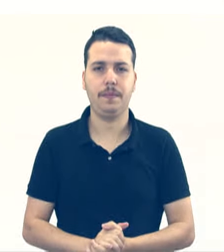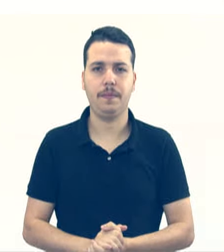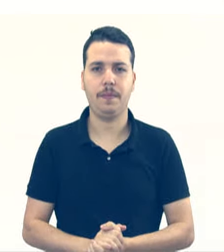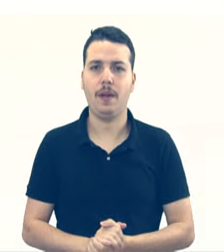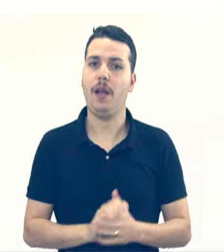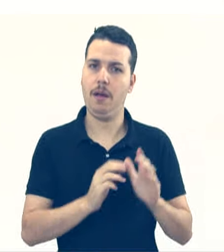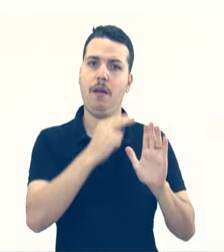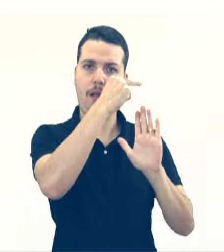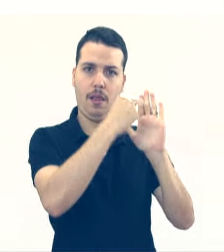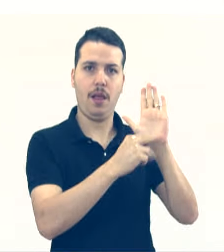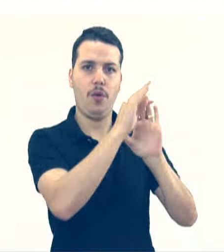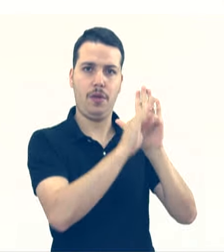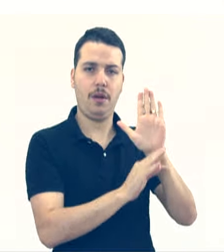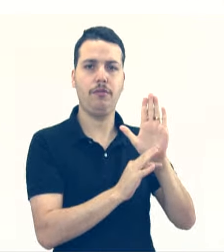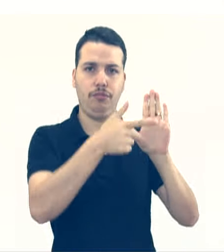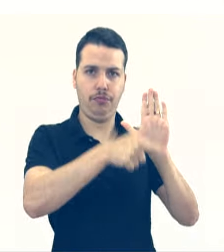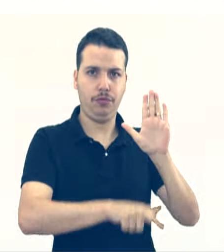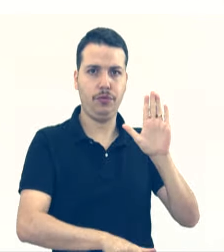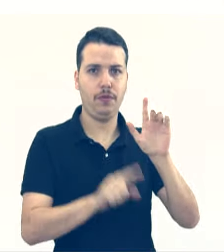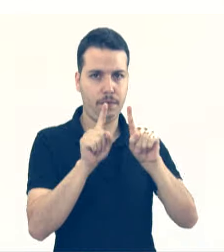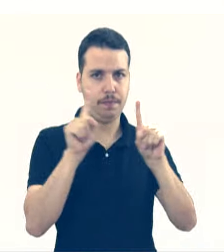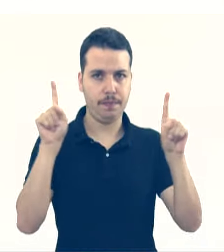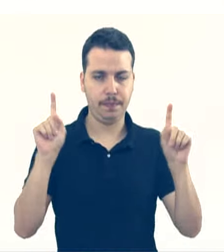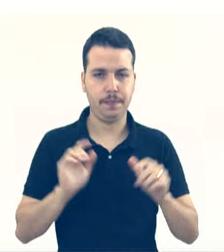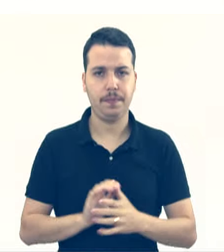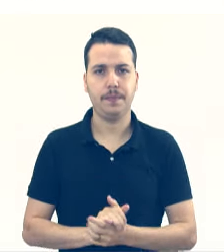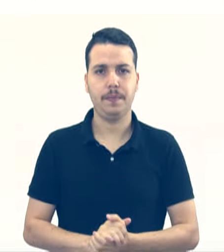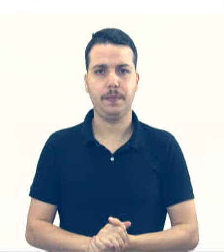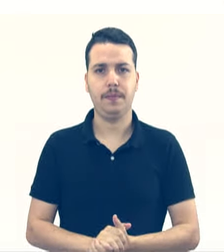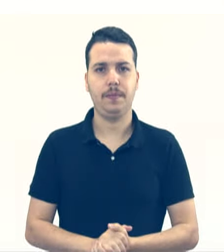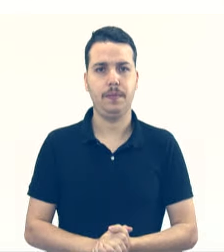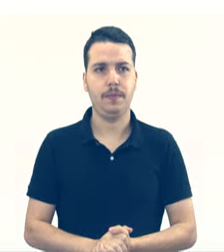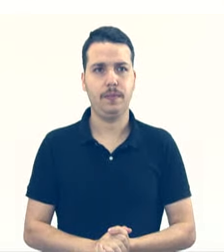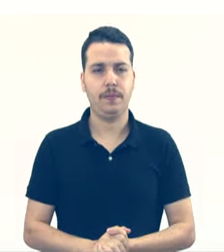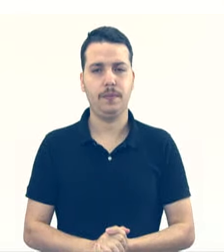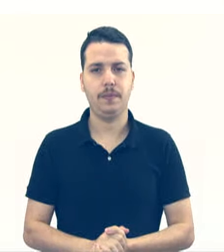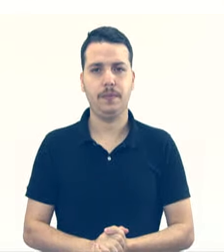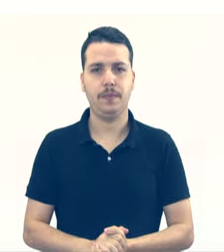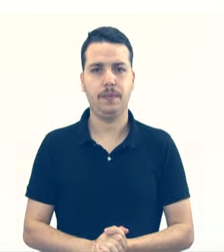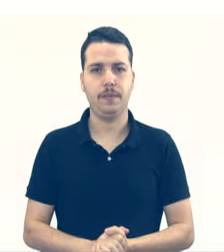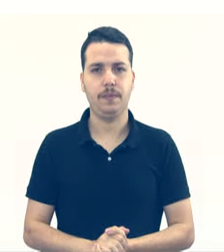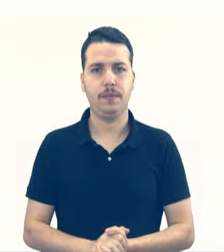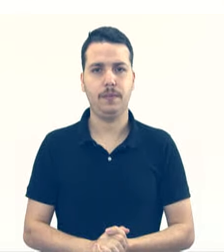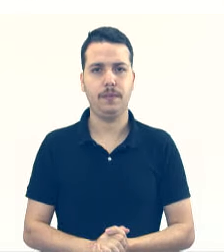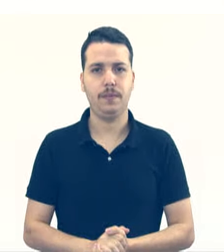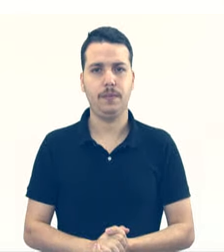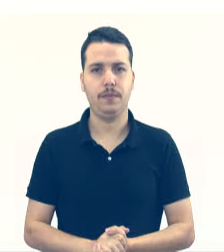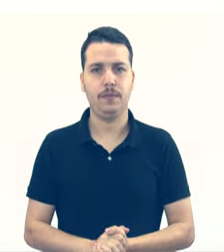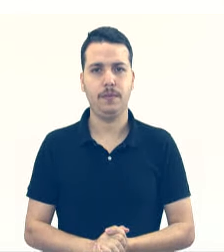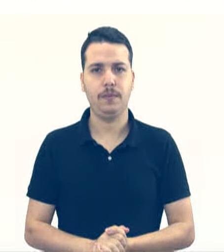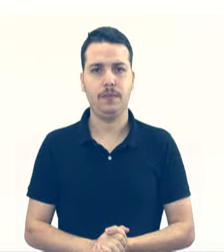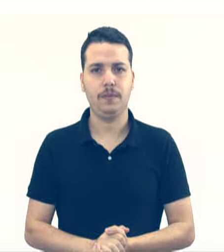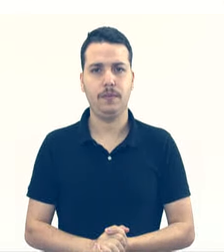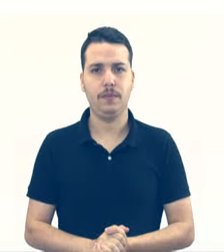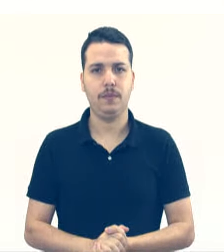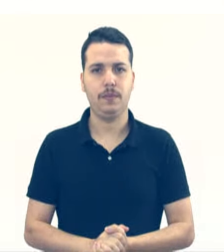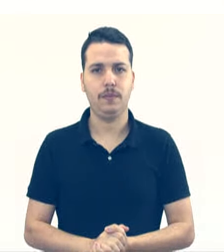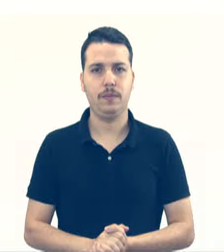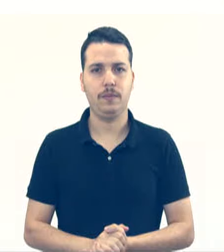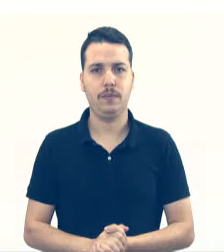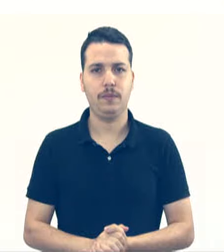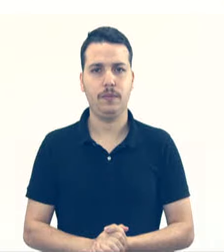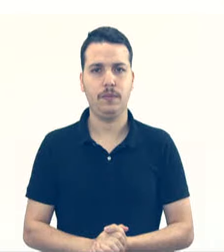as características de um adicto e de um aficionado a los videojuegos,